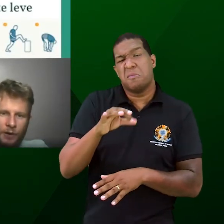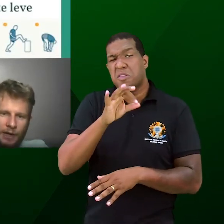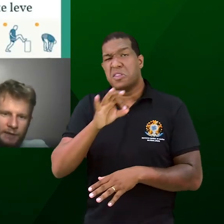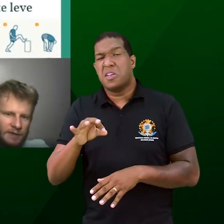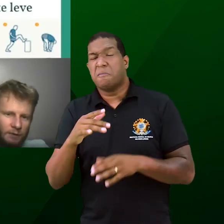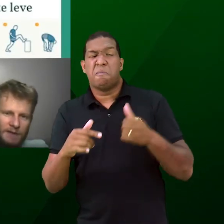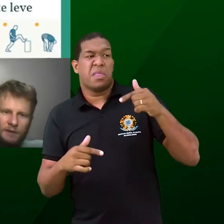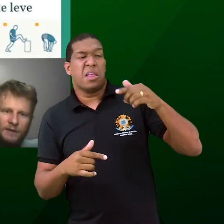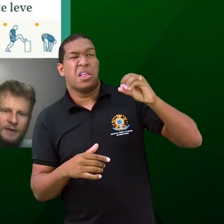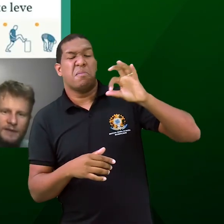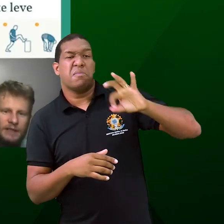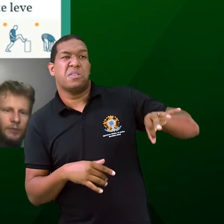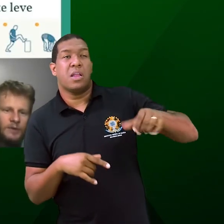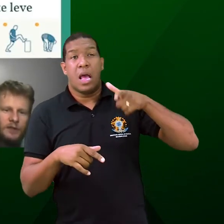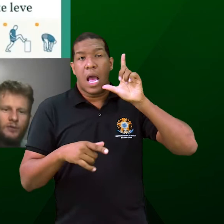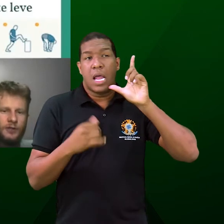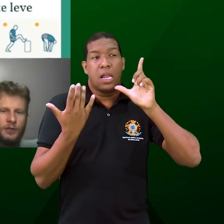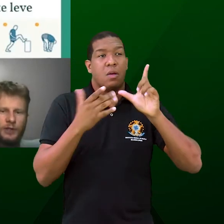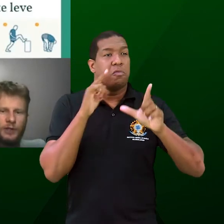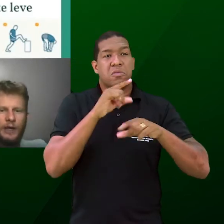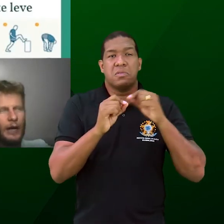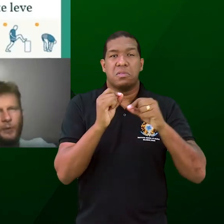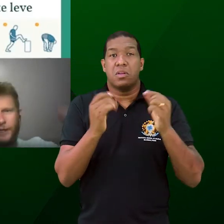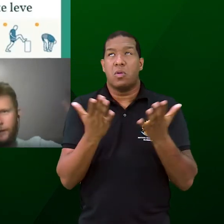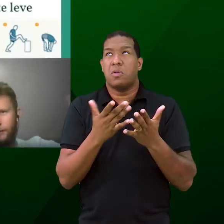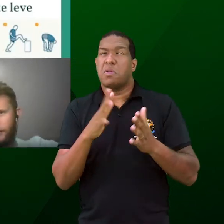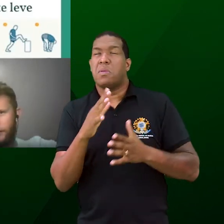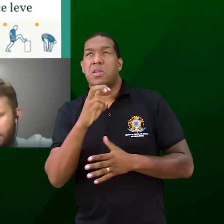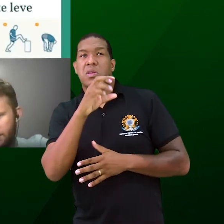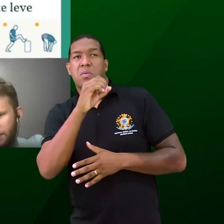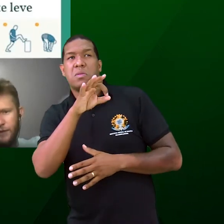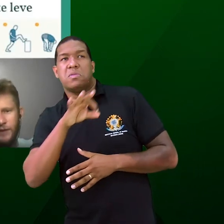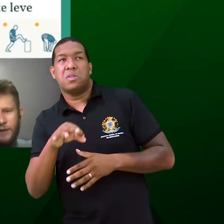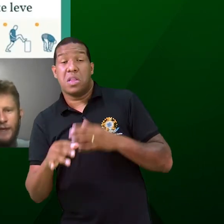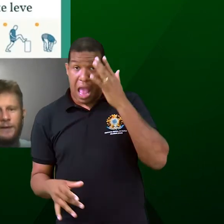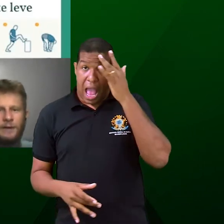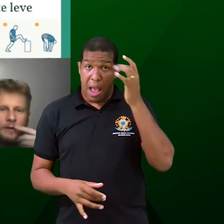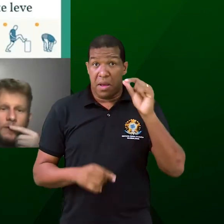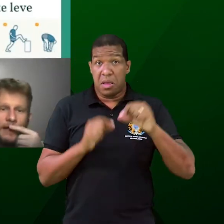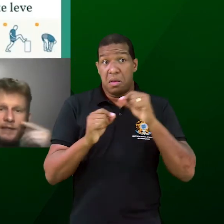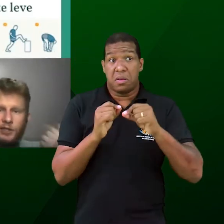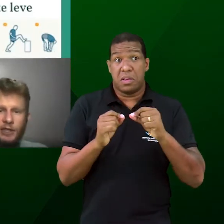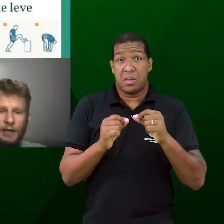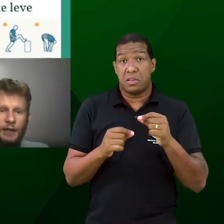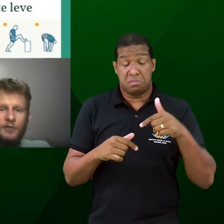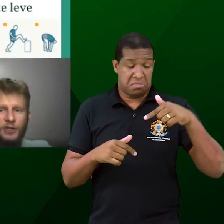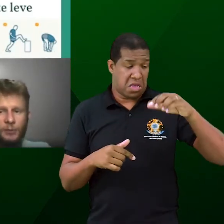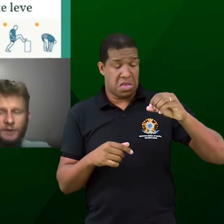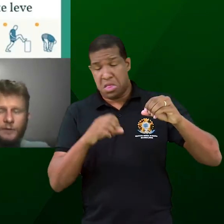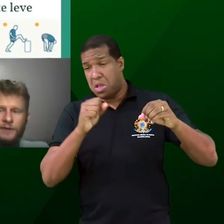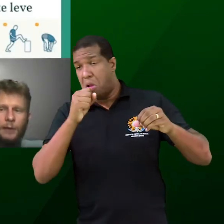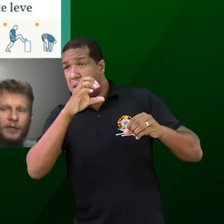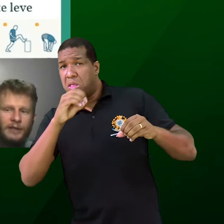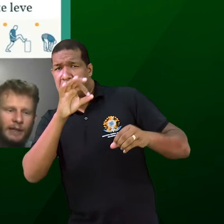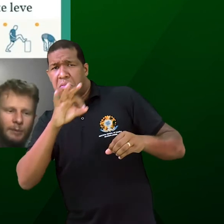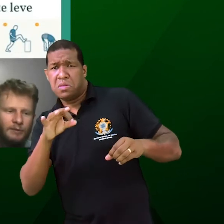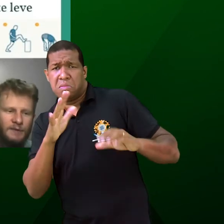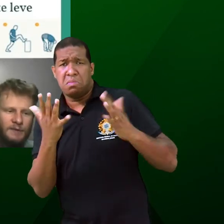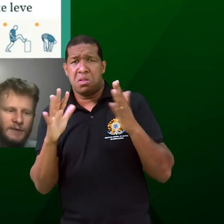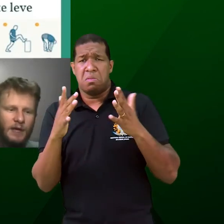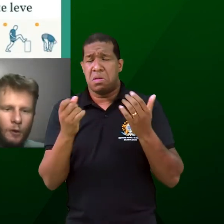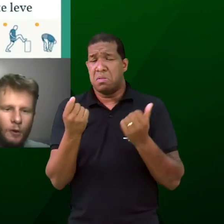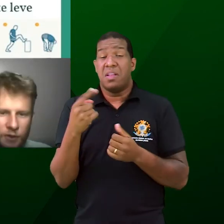tá? Volume, quantas vezes por semana? Para quem está começando, tá? 3 vezes por semana